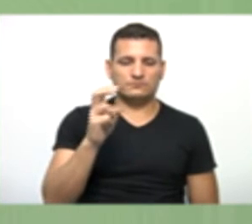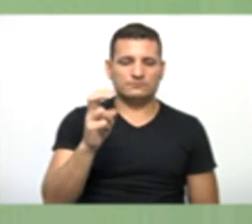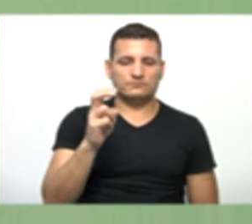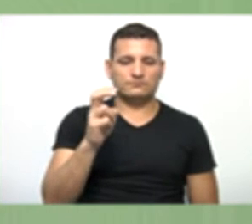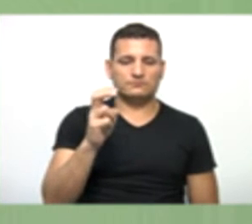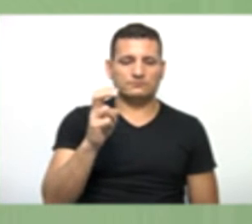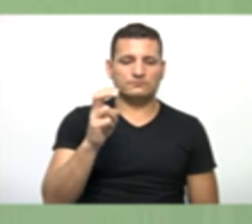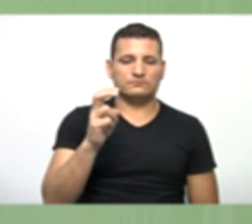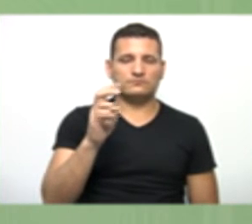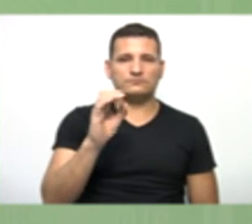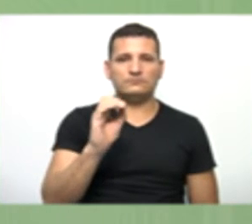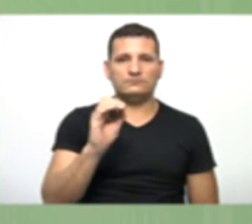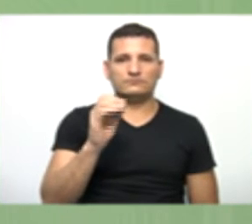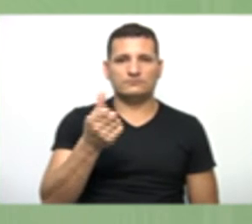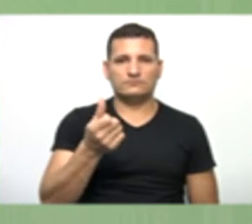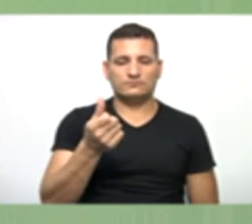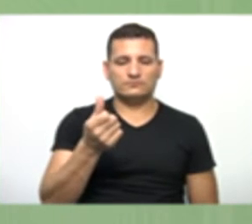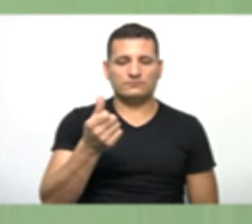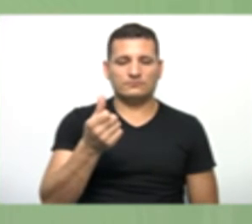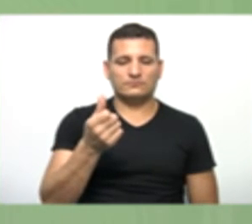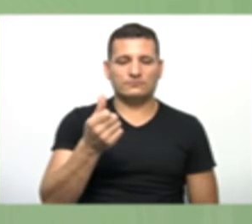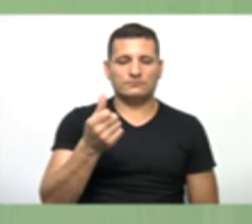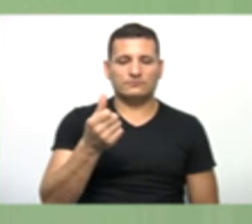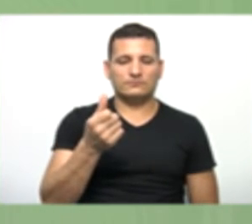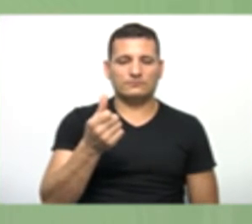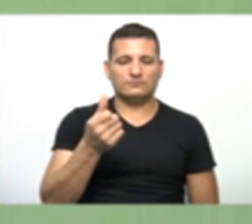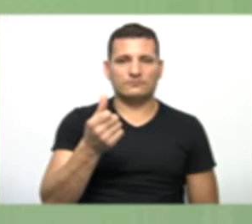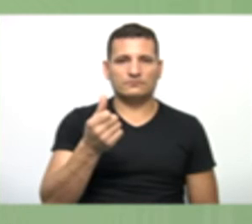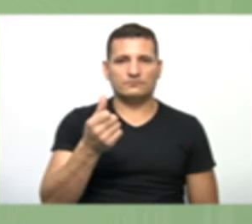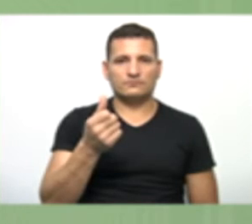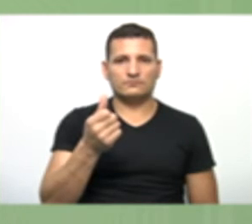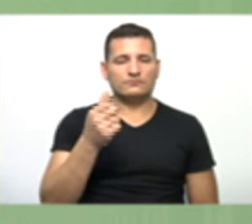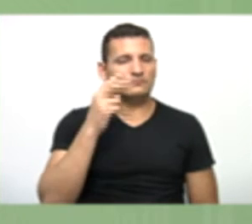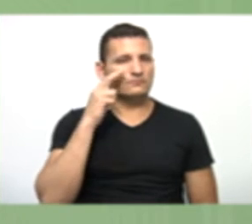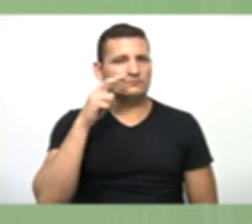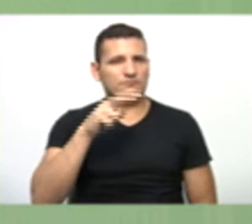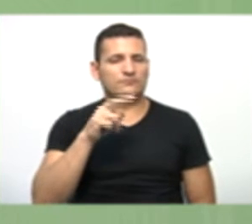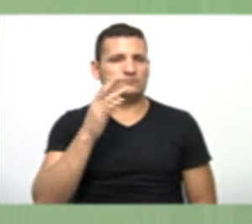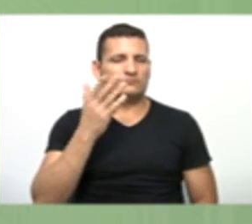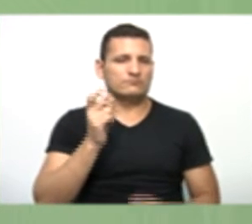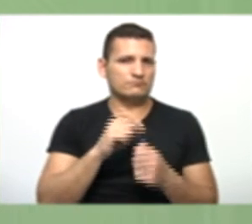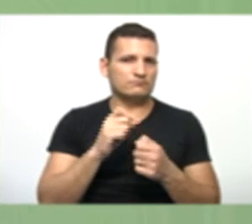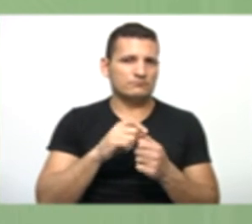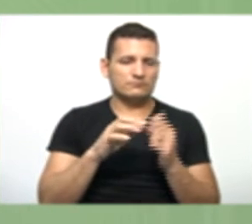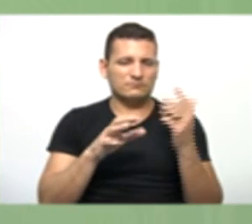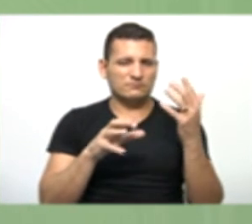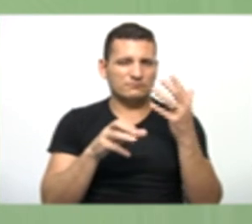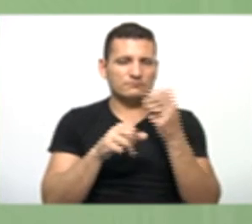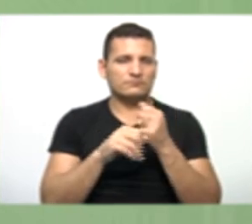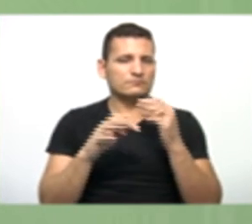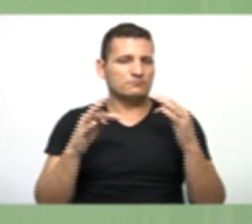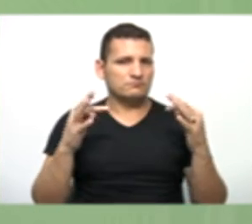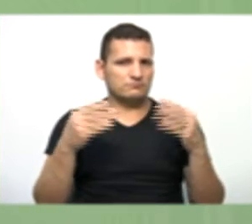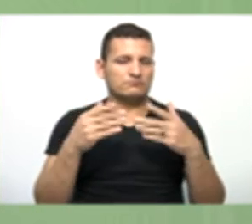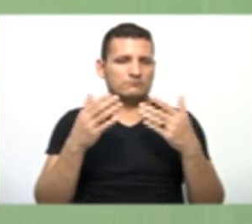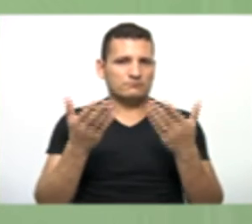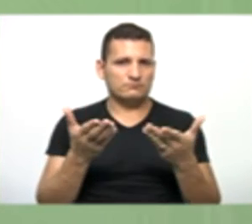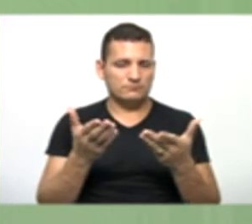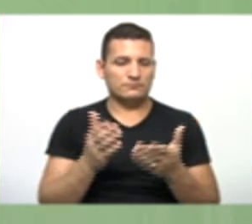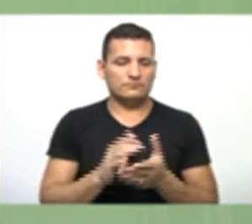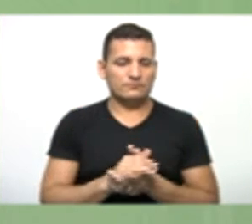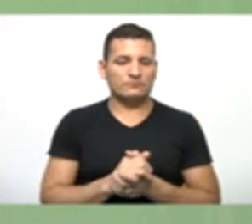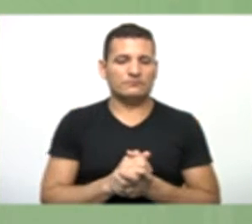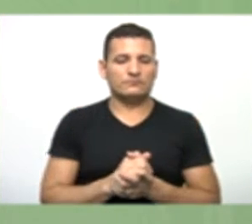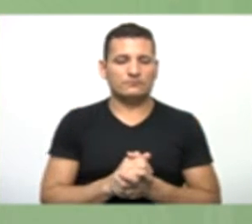0,21556. Pronto. Observe que a gente já fez todo aquele cálculo da potência e já elevou e